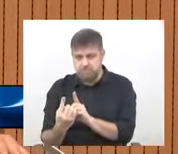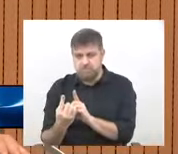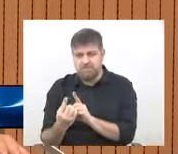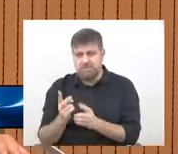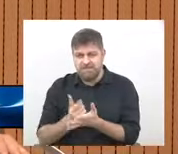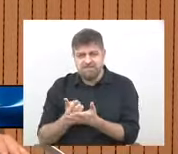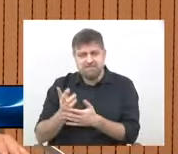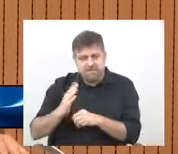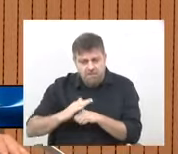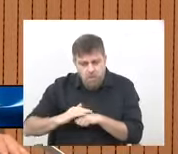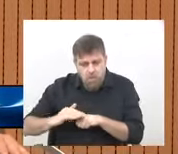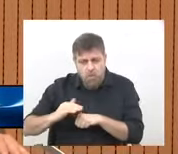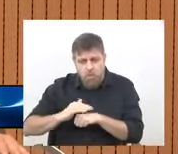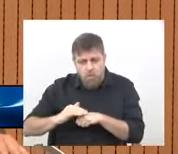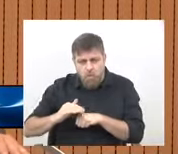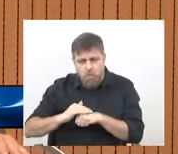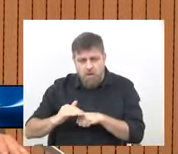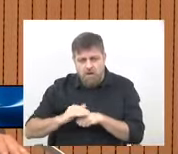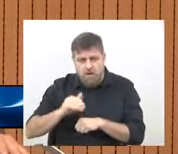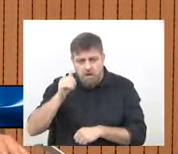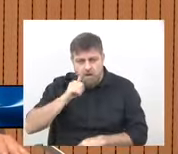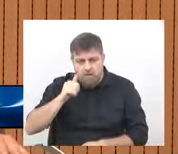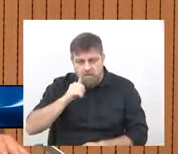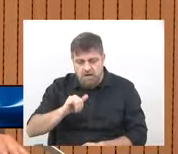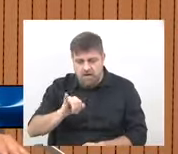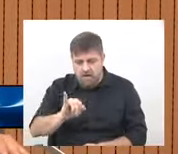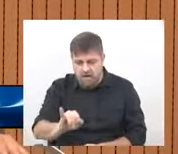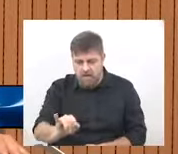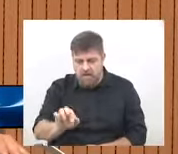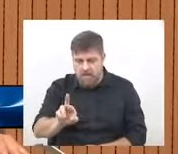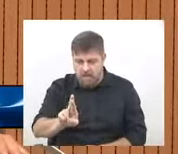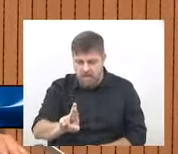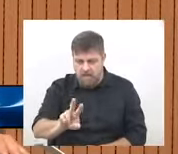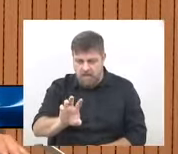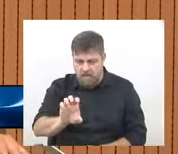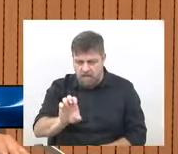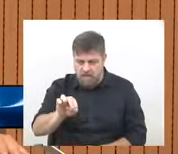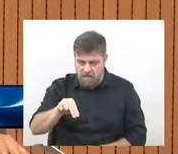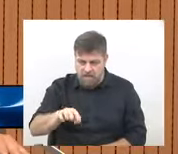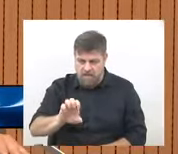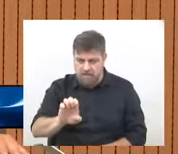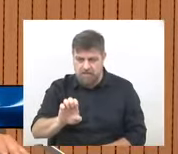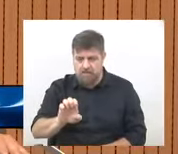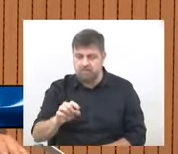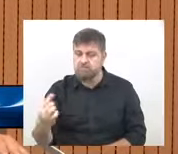carinho. E a dona Irene Bonfá, sem sombra de dúvida alguma,